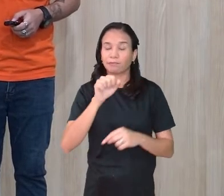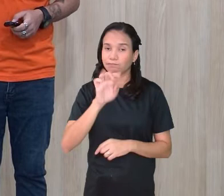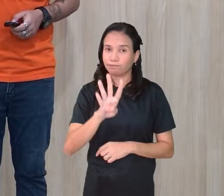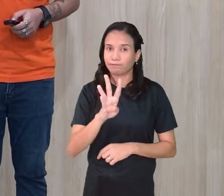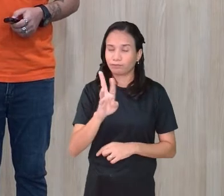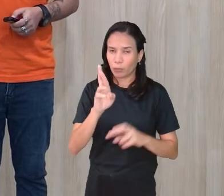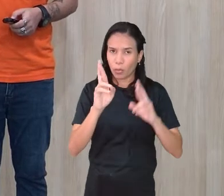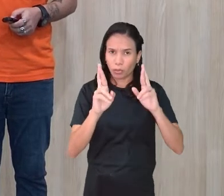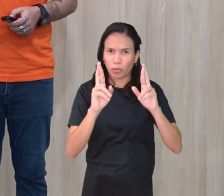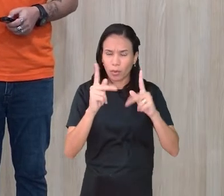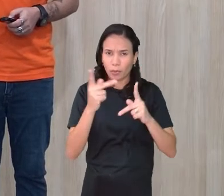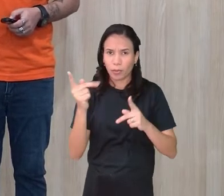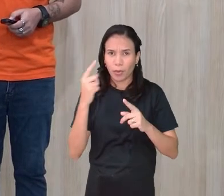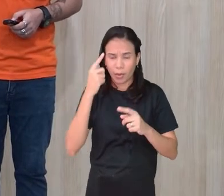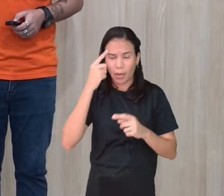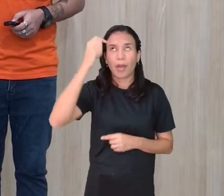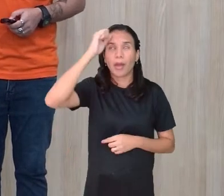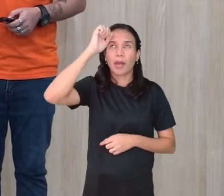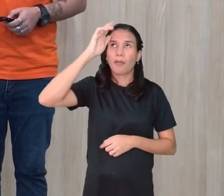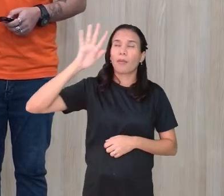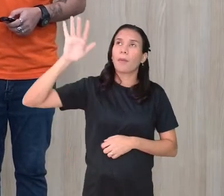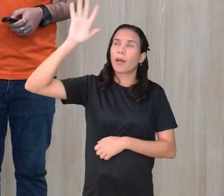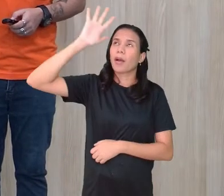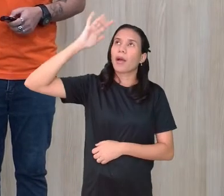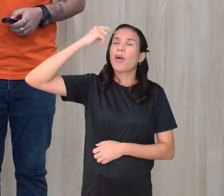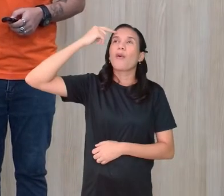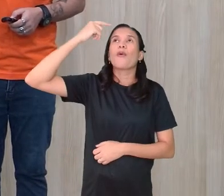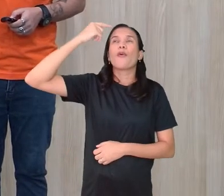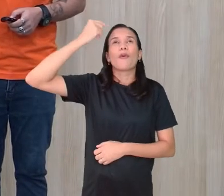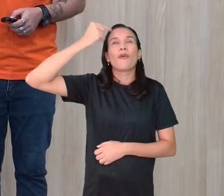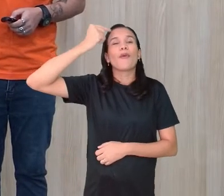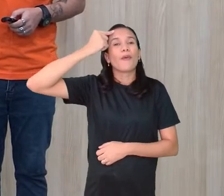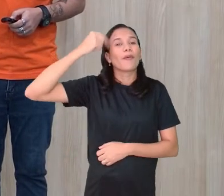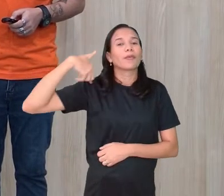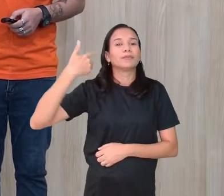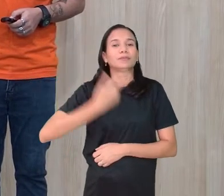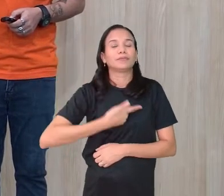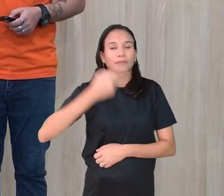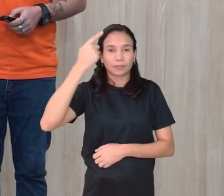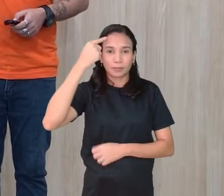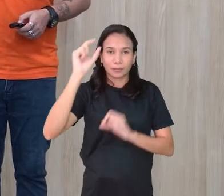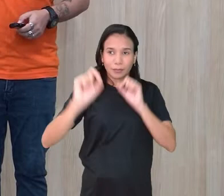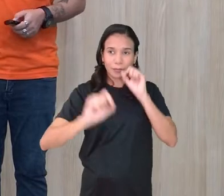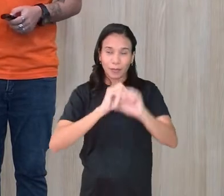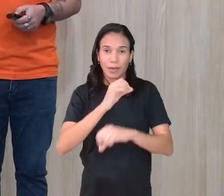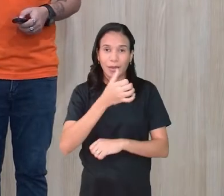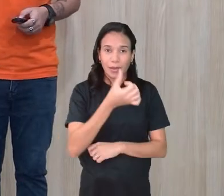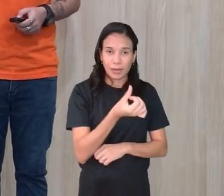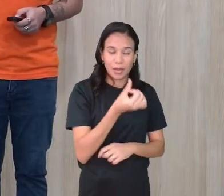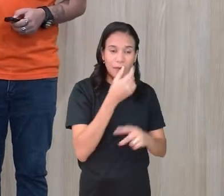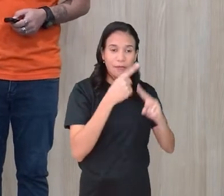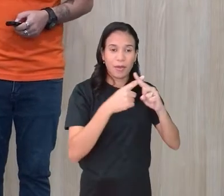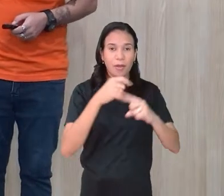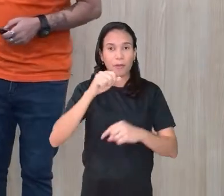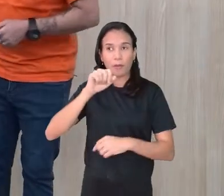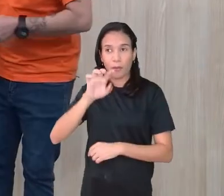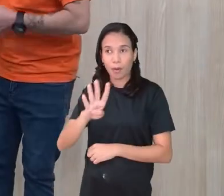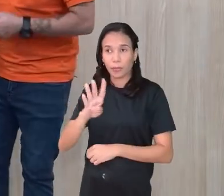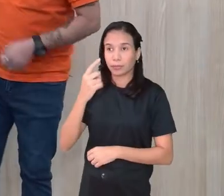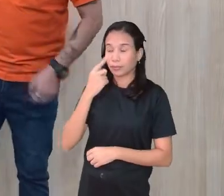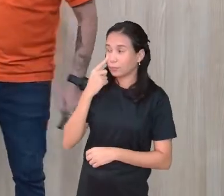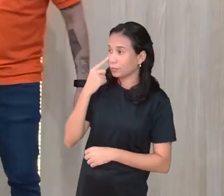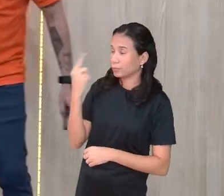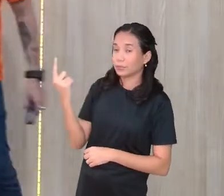que tenha aparecido aí na tua cabeça exatamente o que é que a gente tinha colocado aqui, né? Ou seja, eu tenho 6 vezes o número 4,